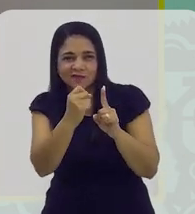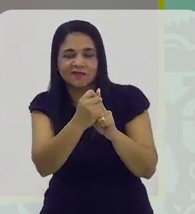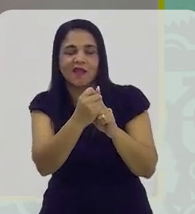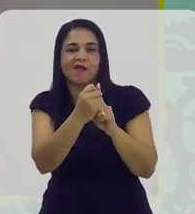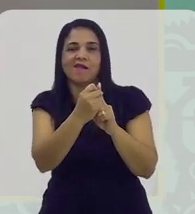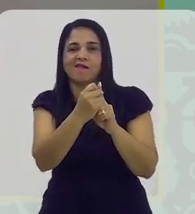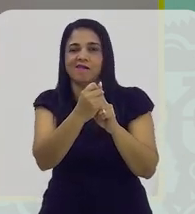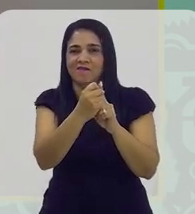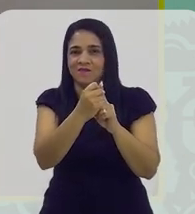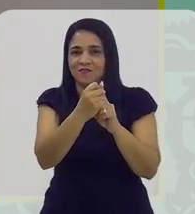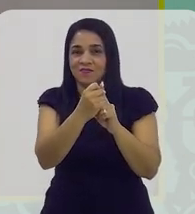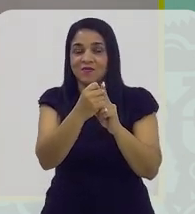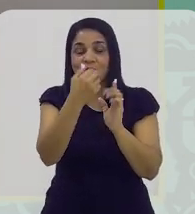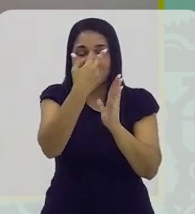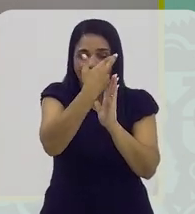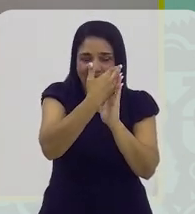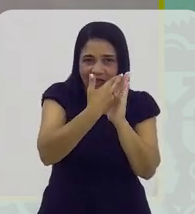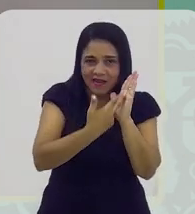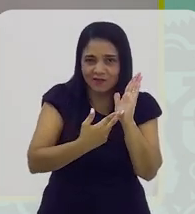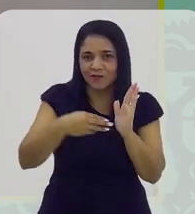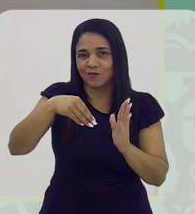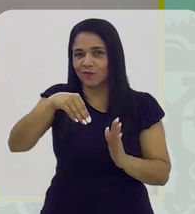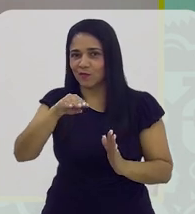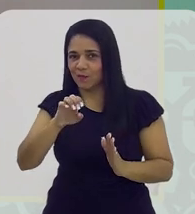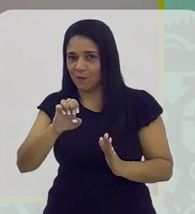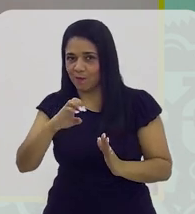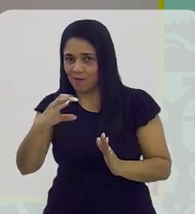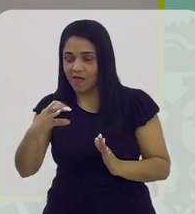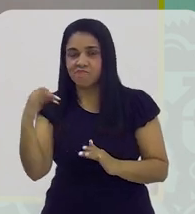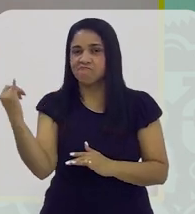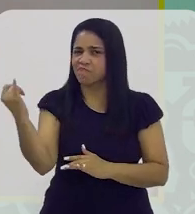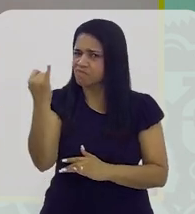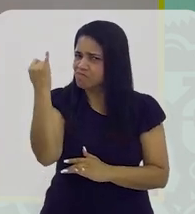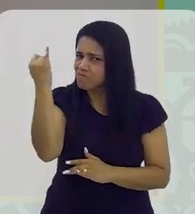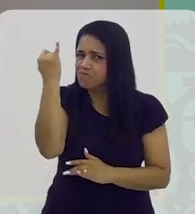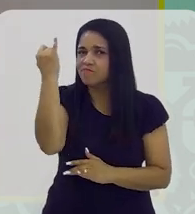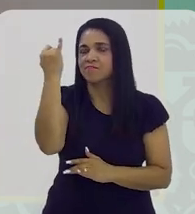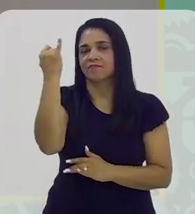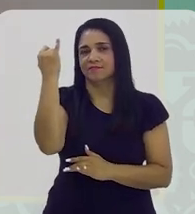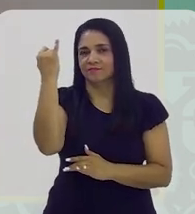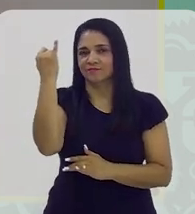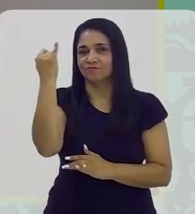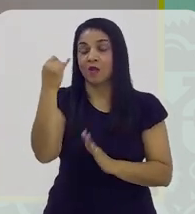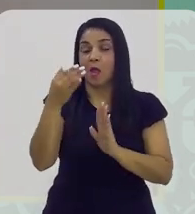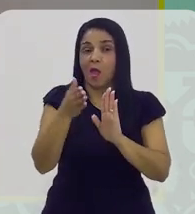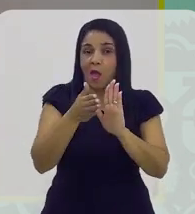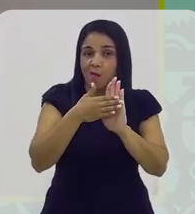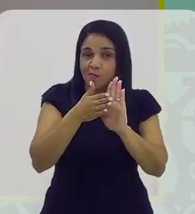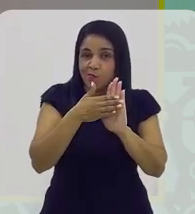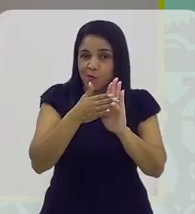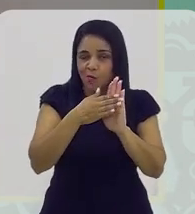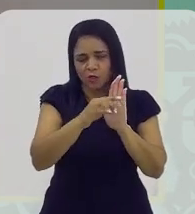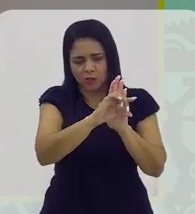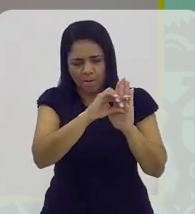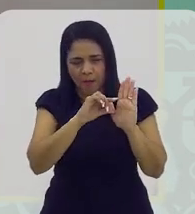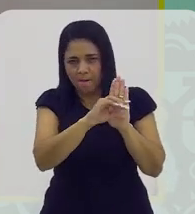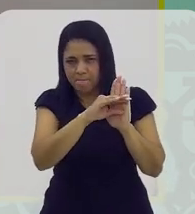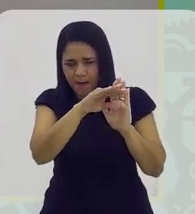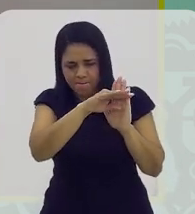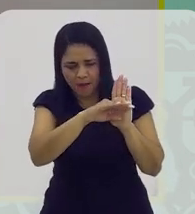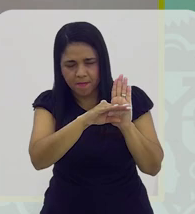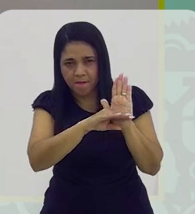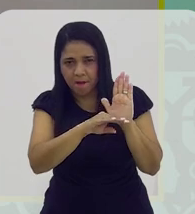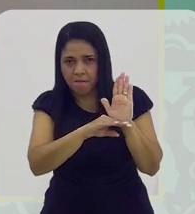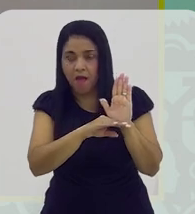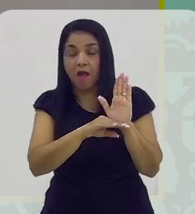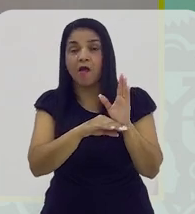assistentes sociais. Então, acho que por isso que esse relatório do MEC, inclusive, foi muito importante, né? Porque tem as